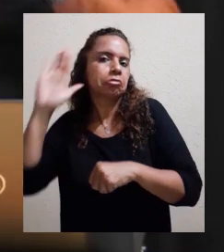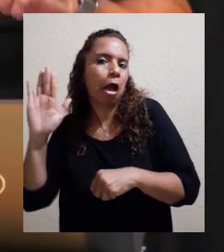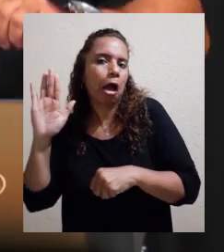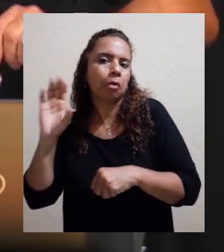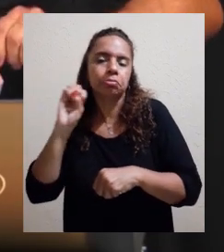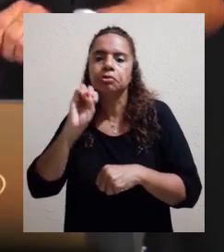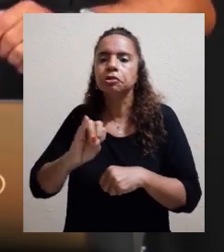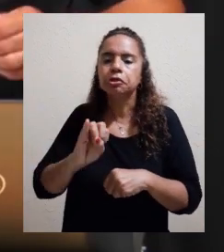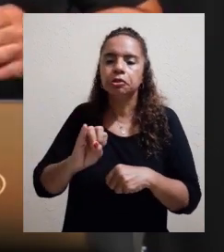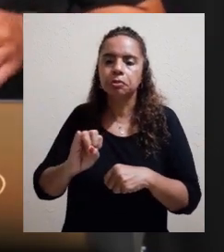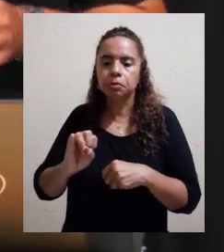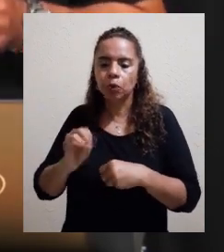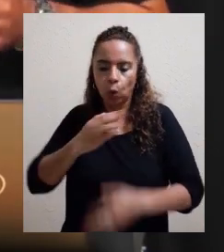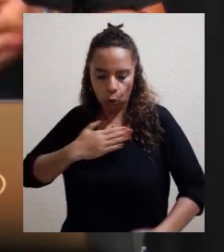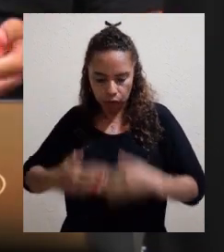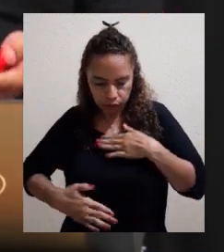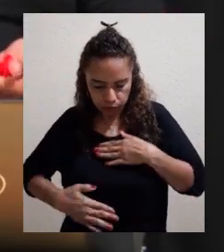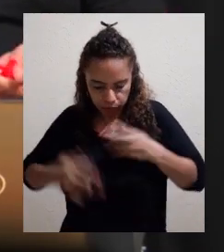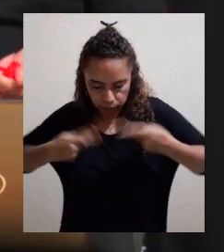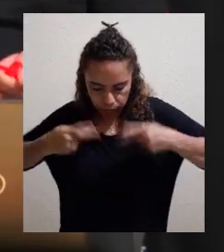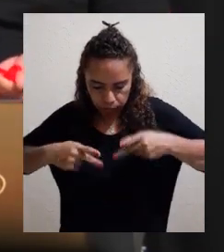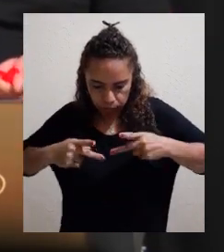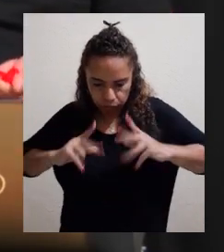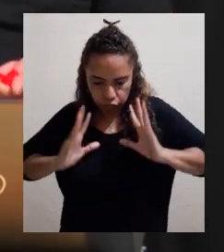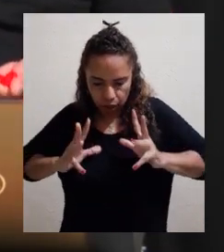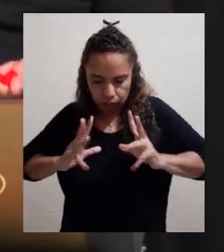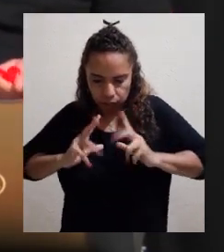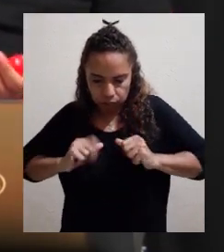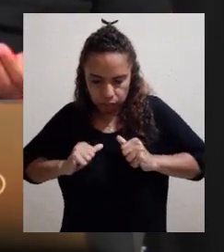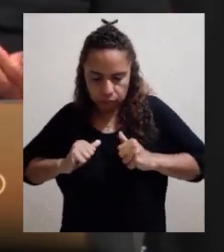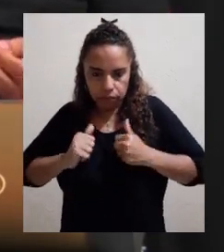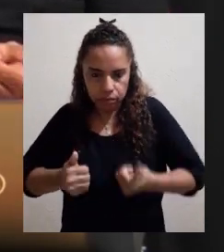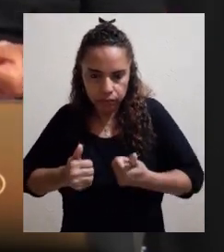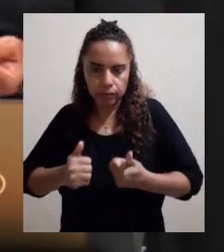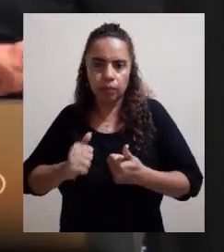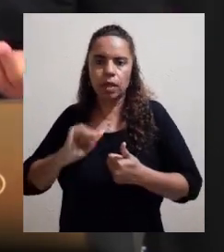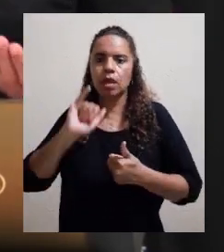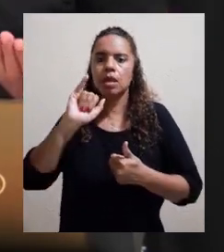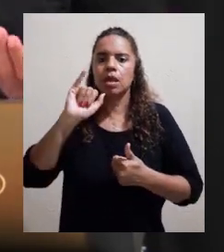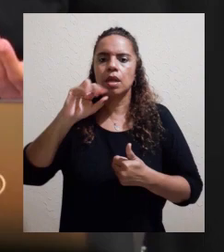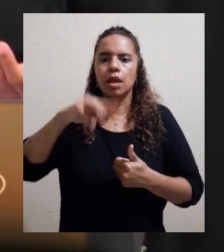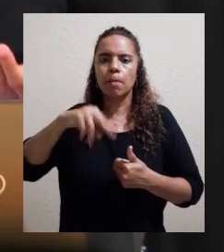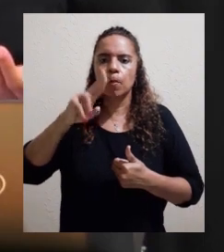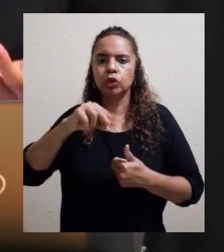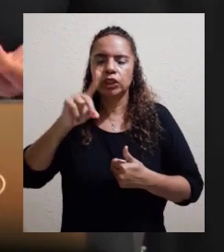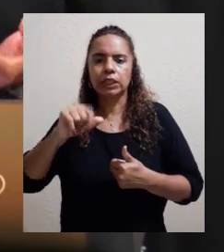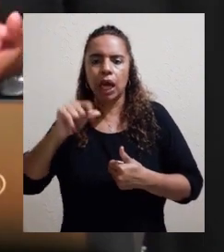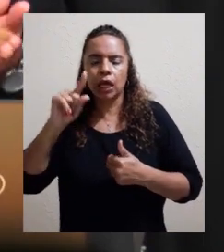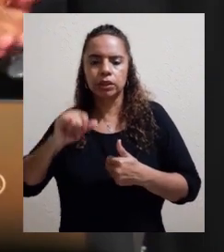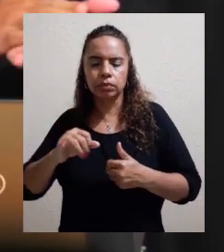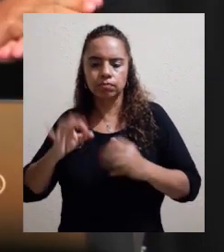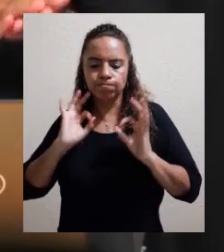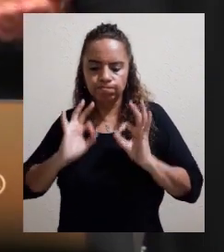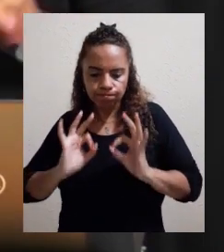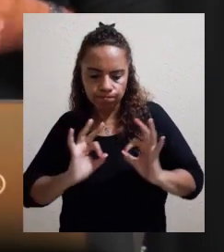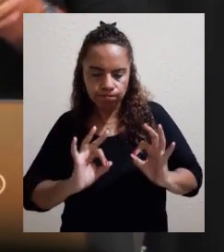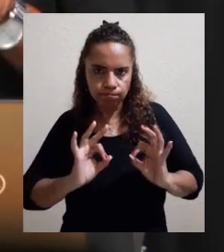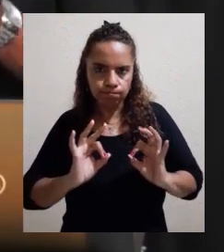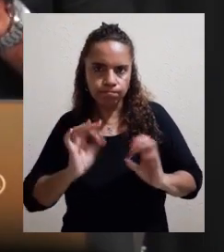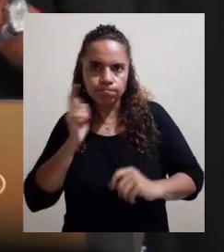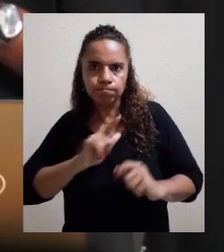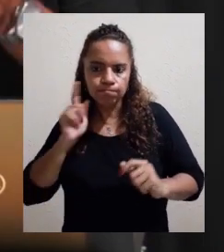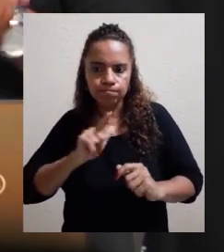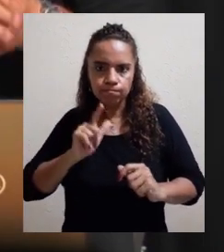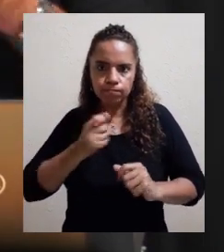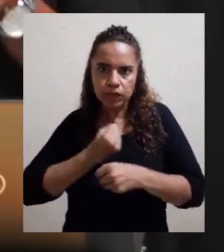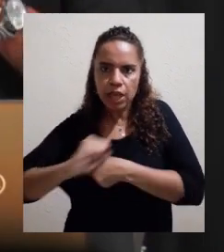cepa ela é duradoura mesmo. Então, não, você pode estar no período de incubação da doença, caso você tenha entrado em contato com ele quando ele estava